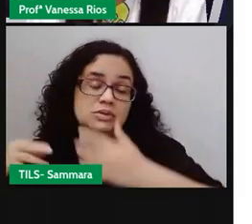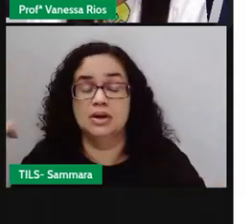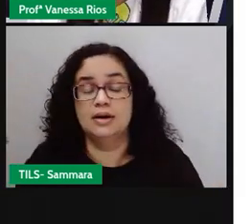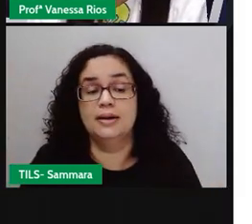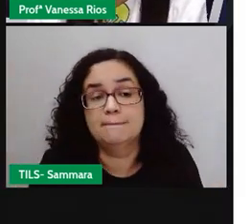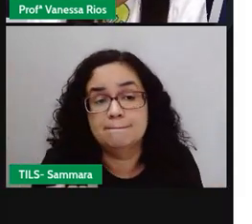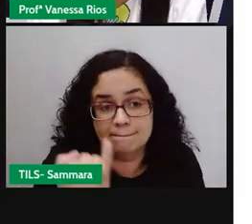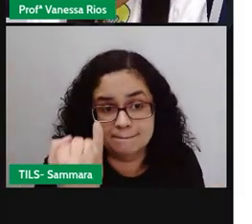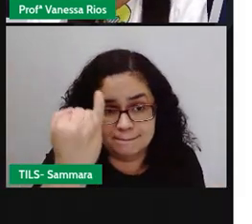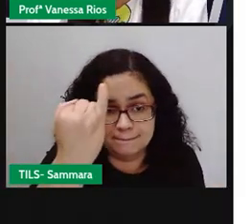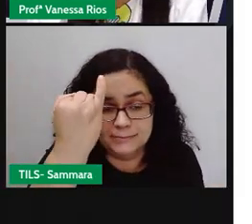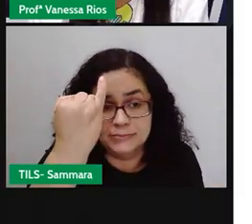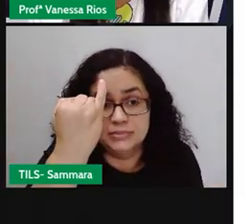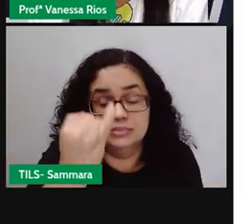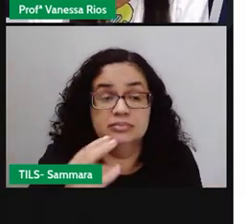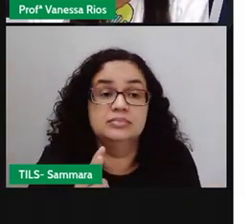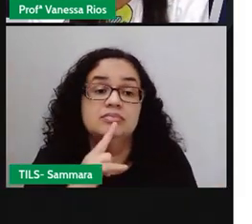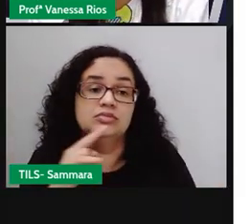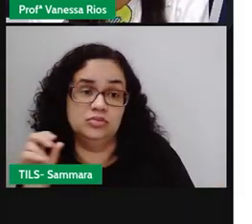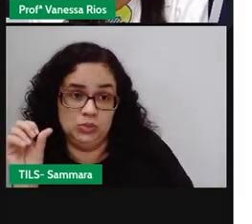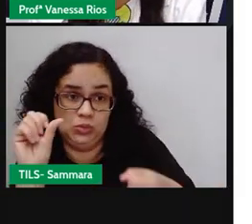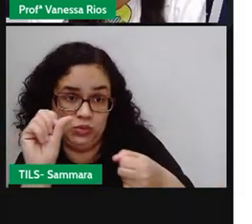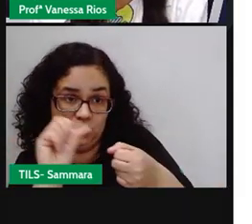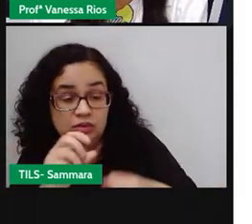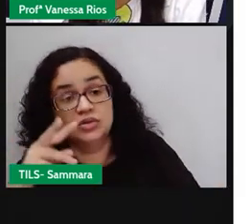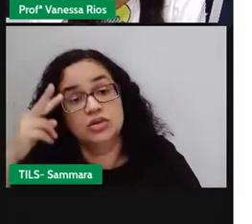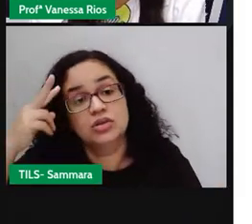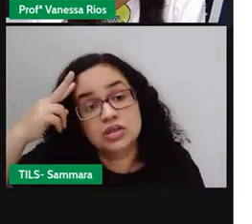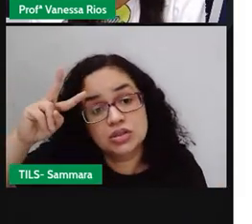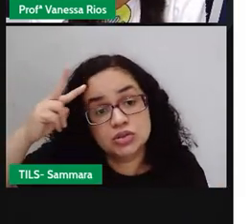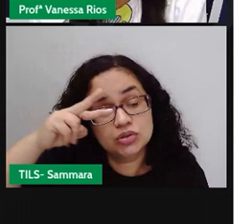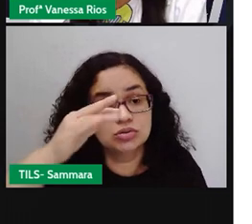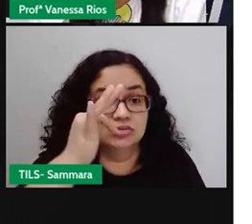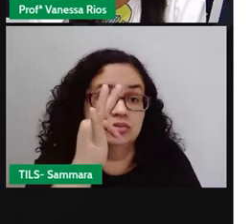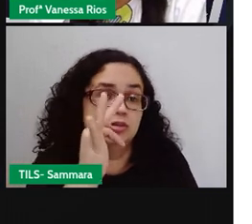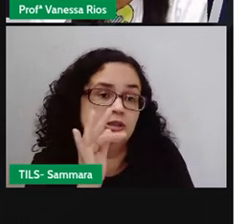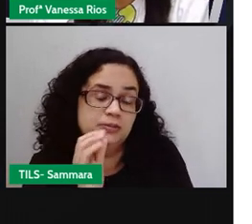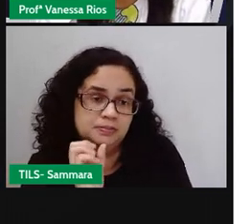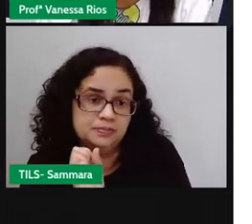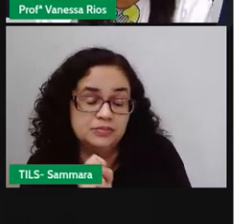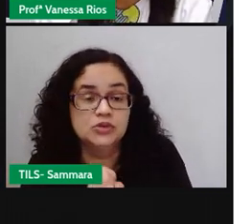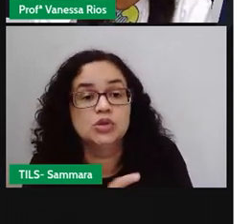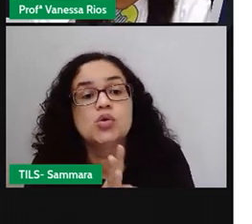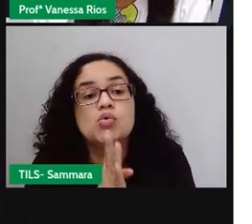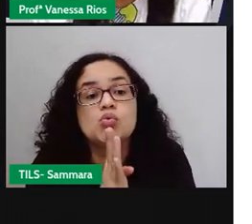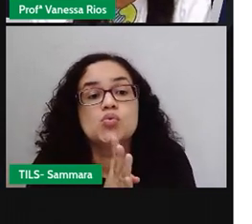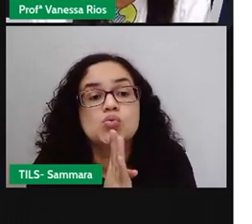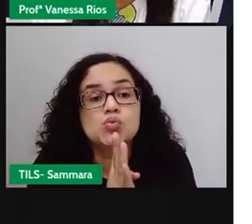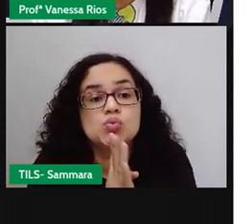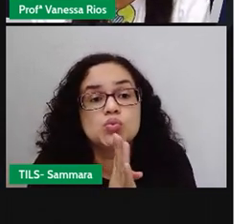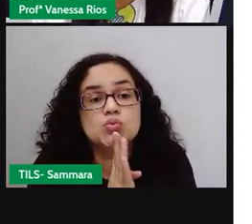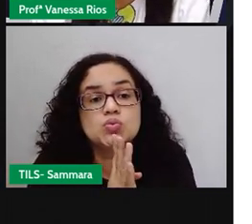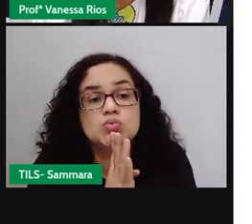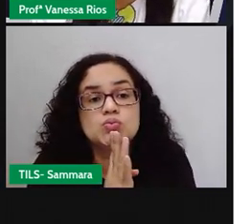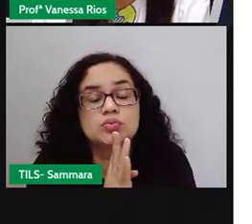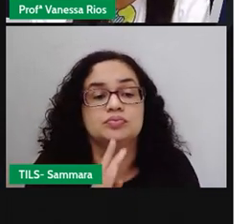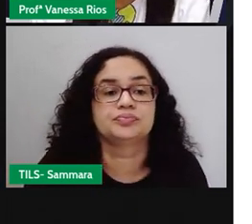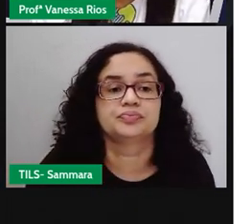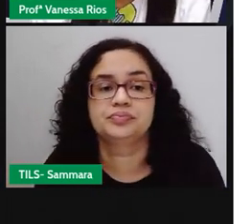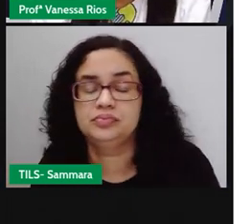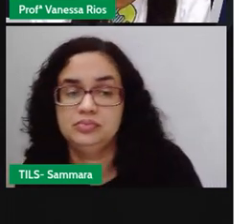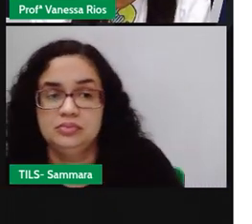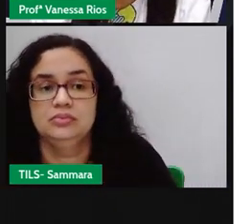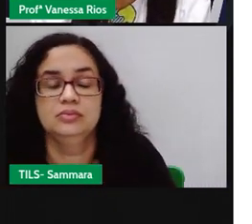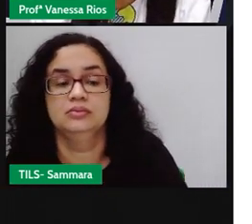importância como algo que faz parte da história de Feira de Santana, ela seja reconhecida. E aí existem